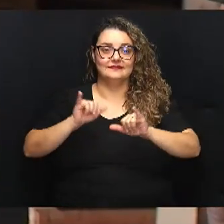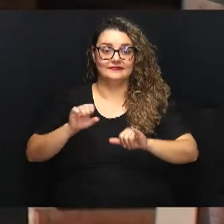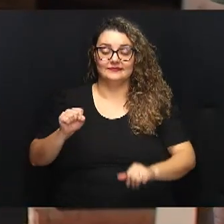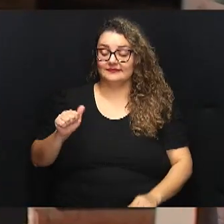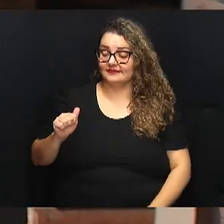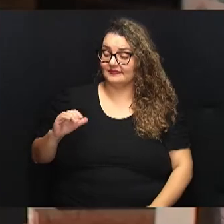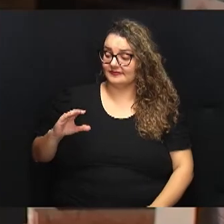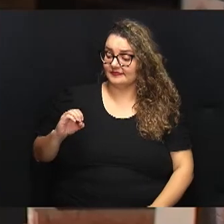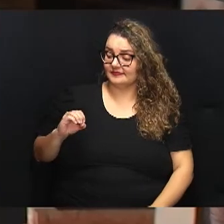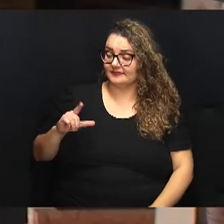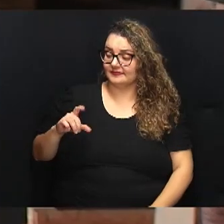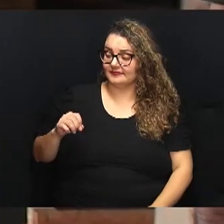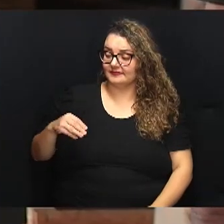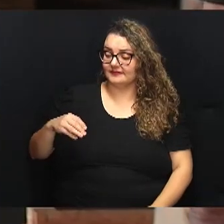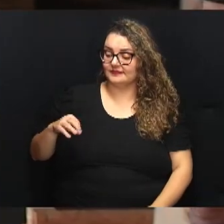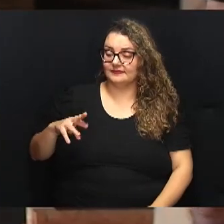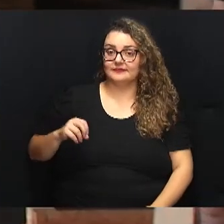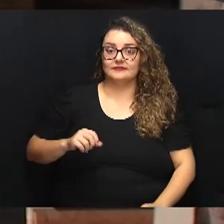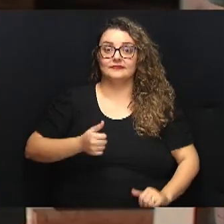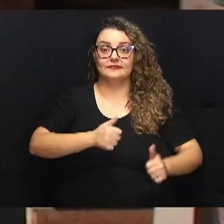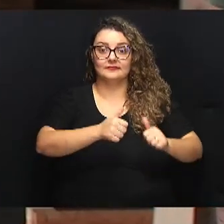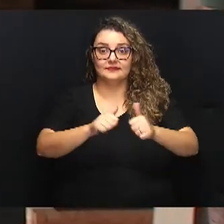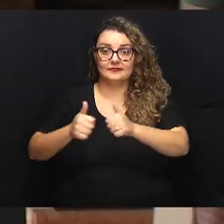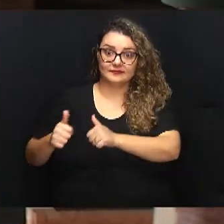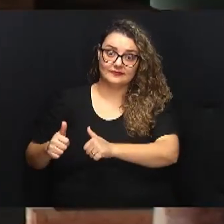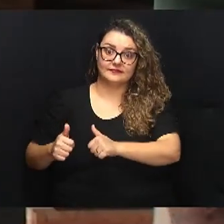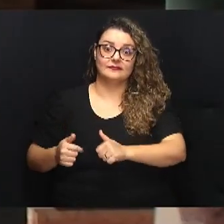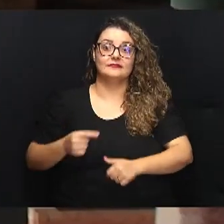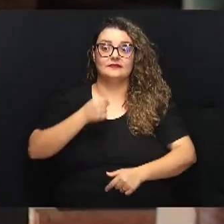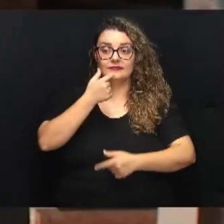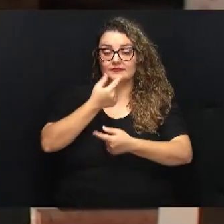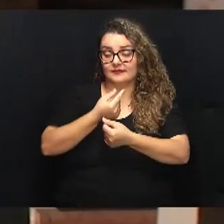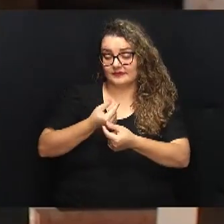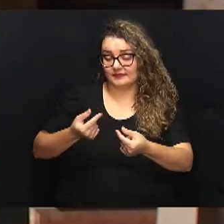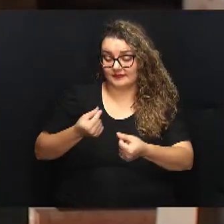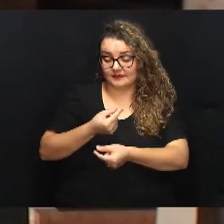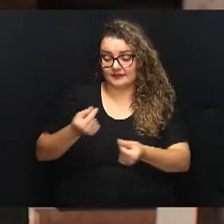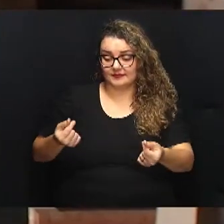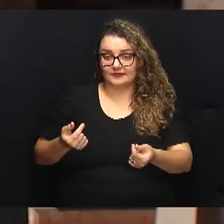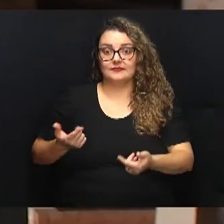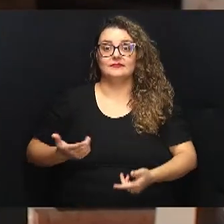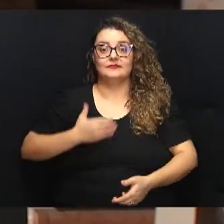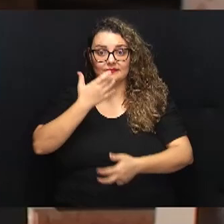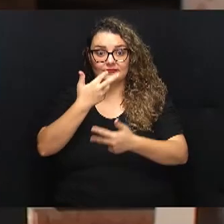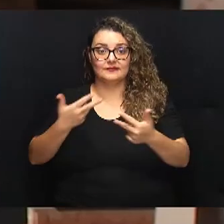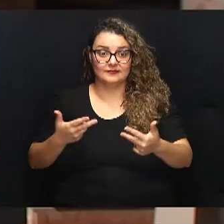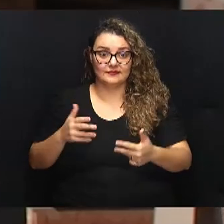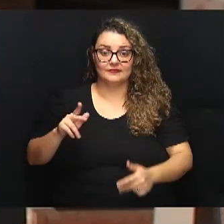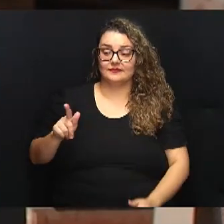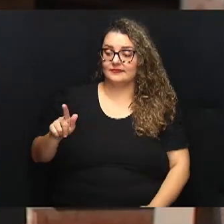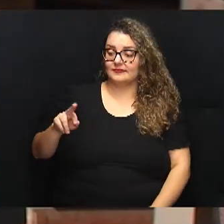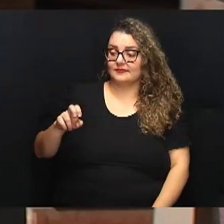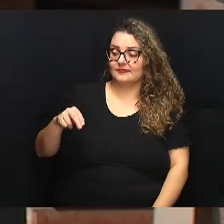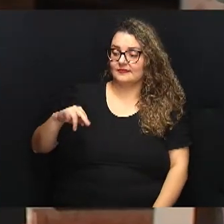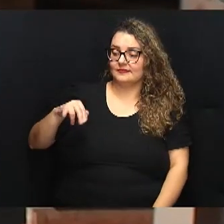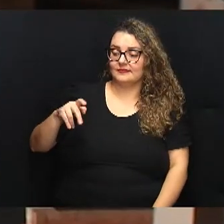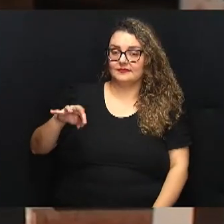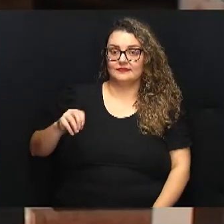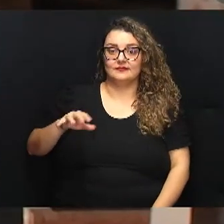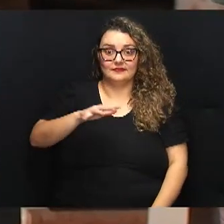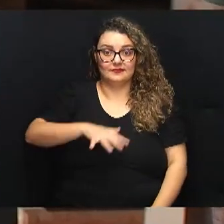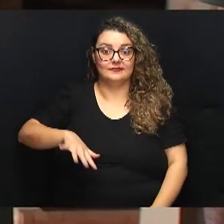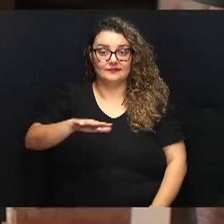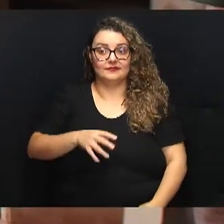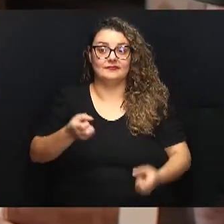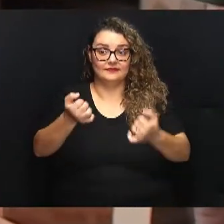é um boletim de variação dos preços dos hortifruti grangeiros aqui da região de Campinas. Quem vai explicar para a gente como acontece esse